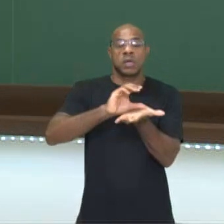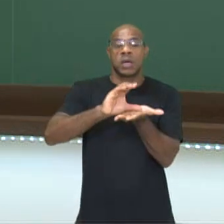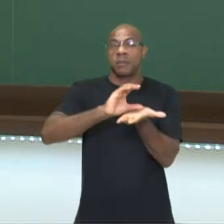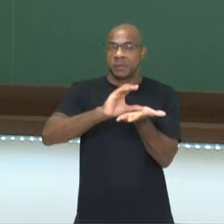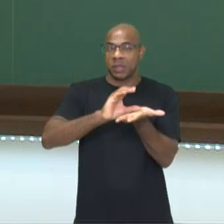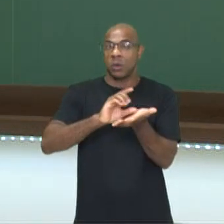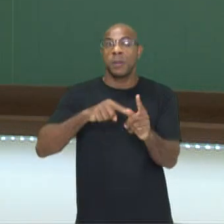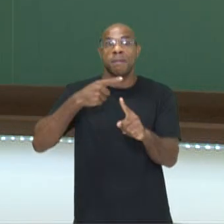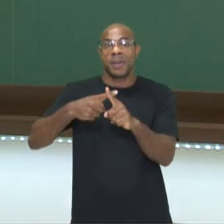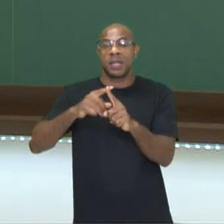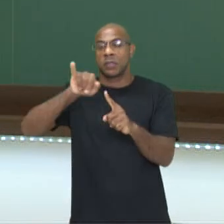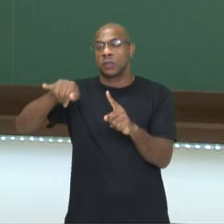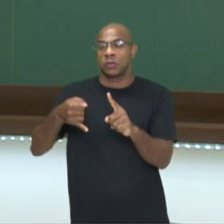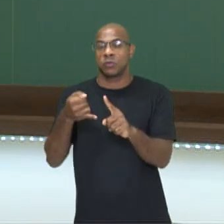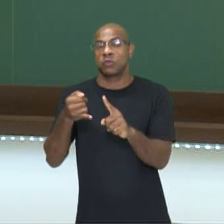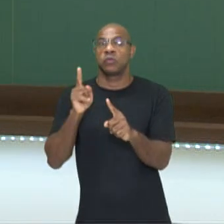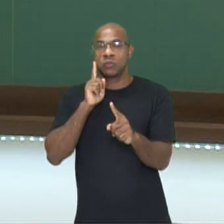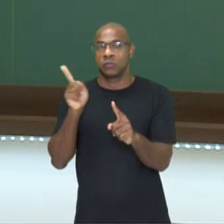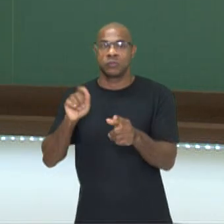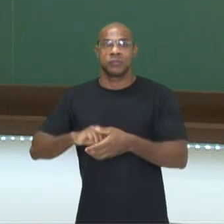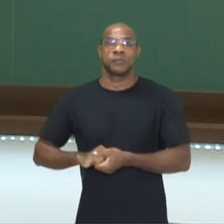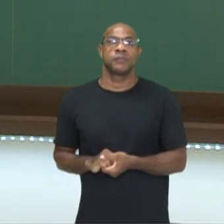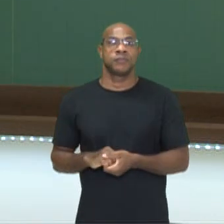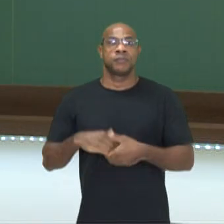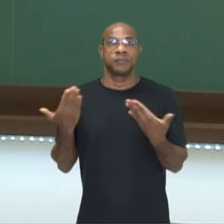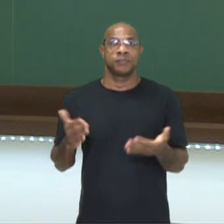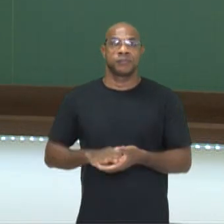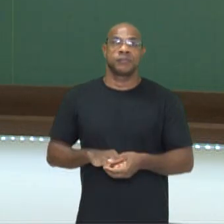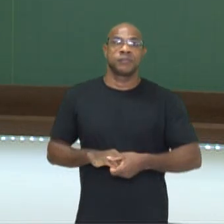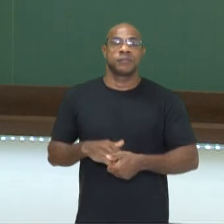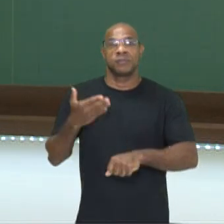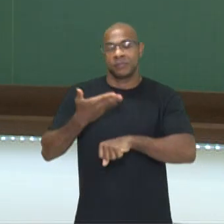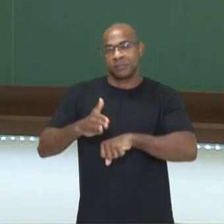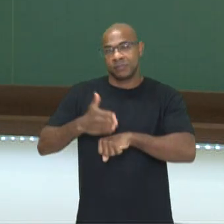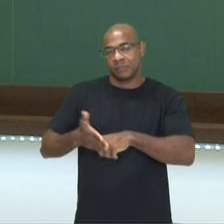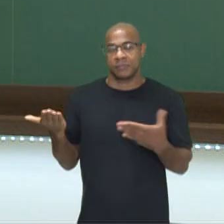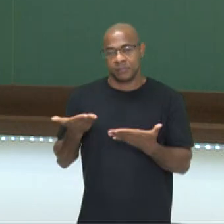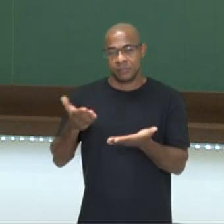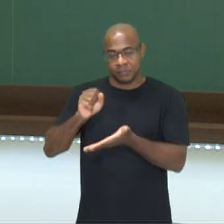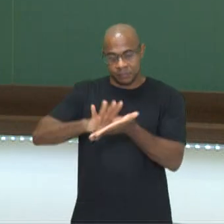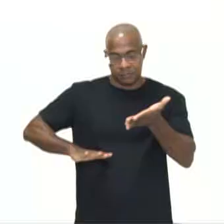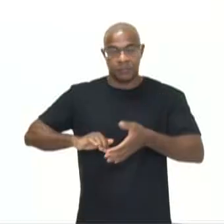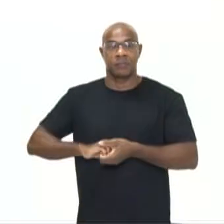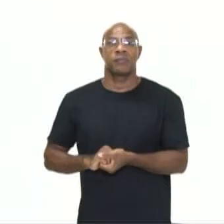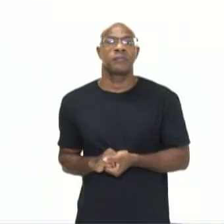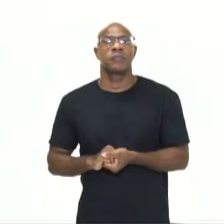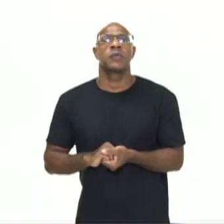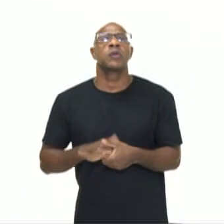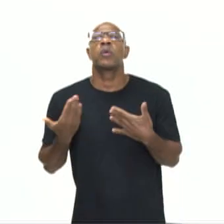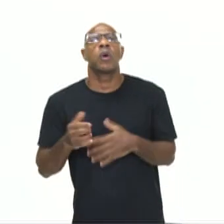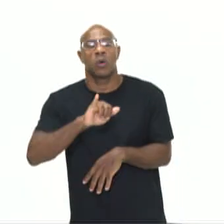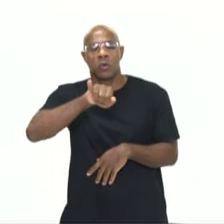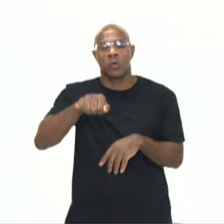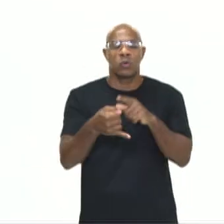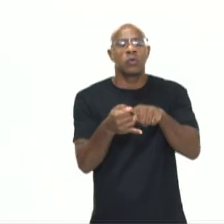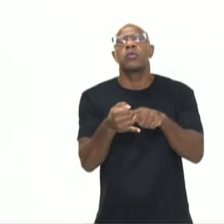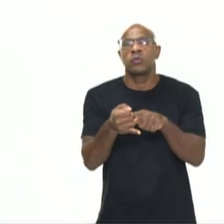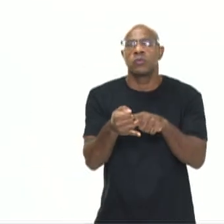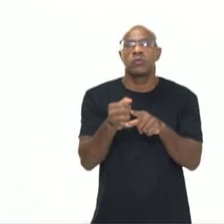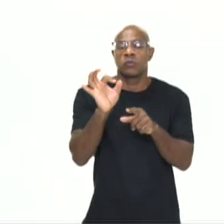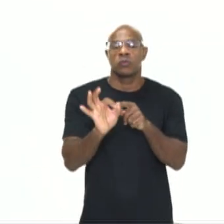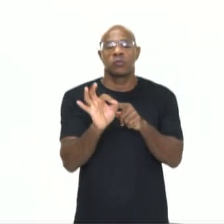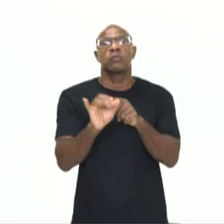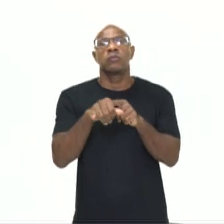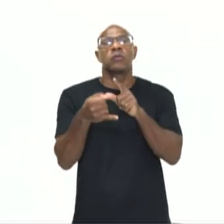os juros. Ok? Então, ó, um exercício para você. Qual o juro a ser pago por um capital